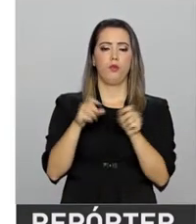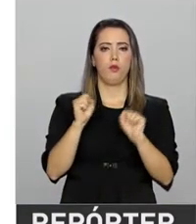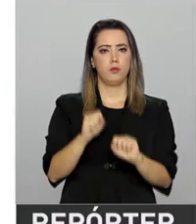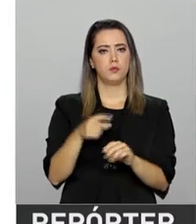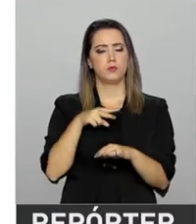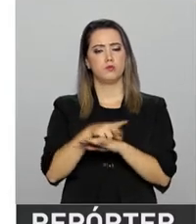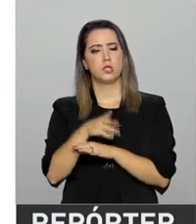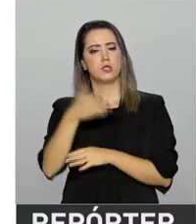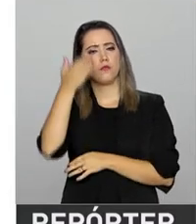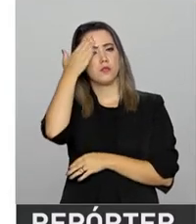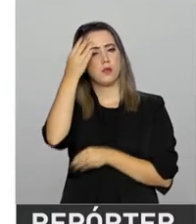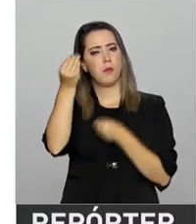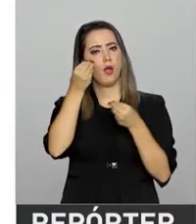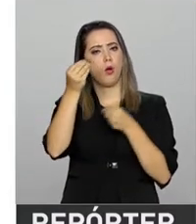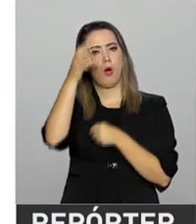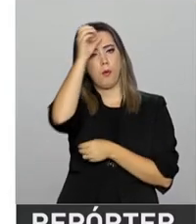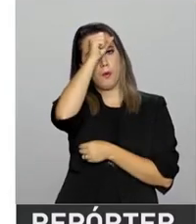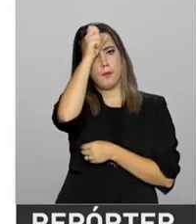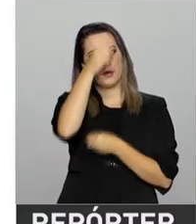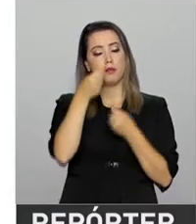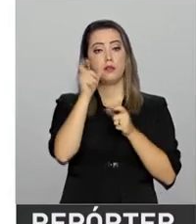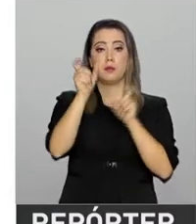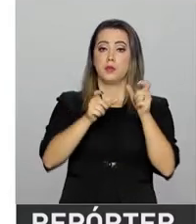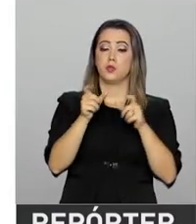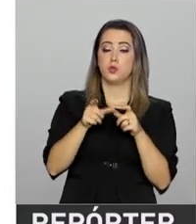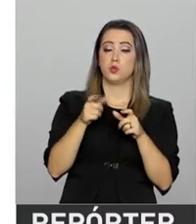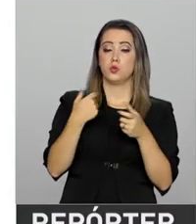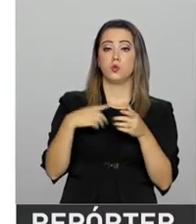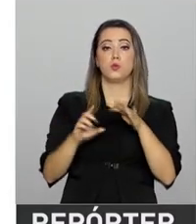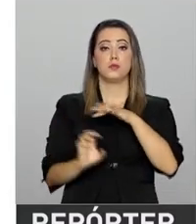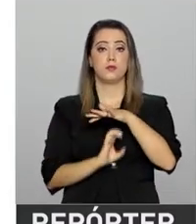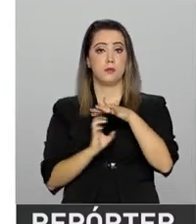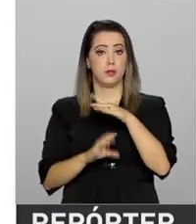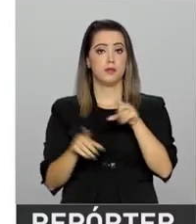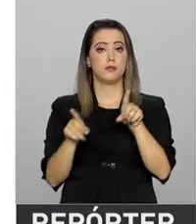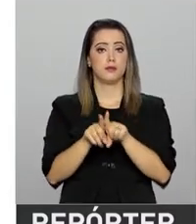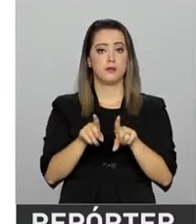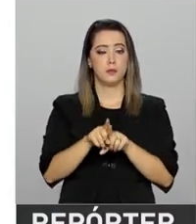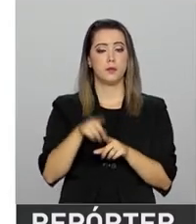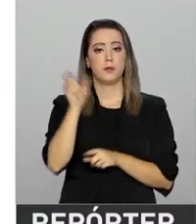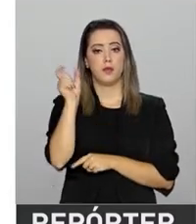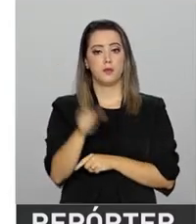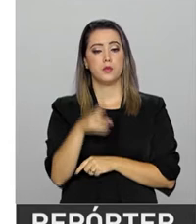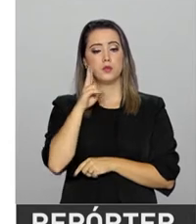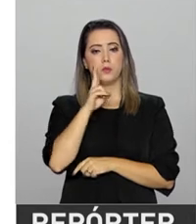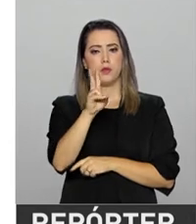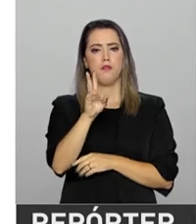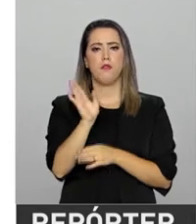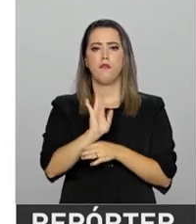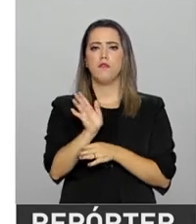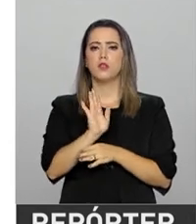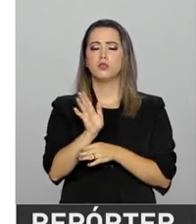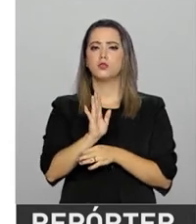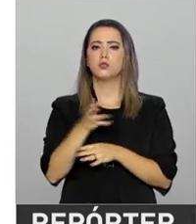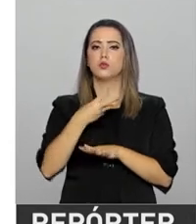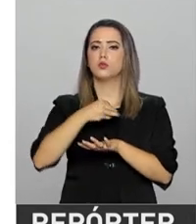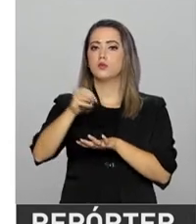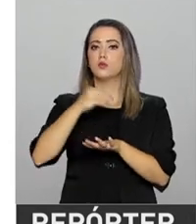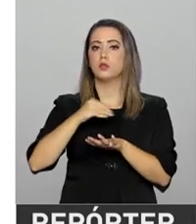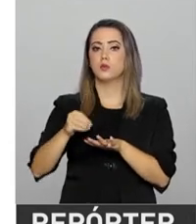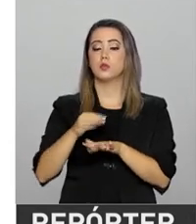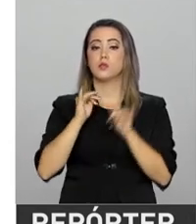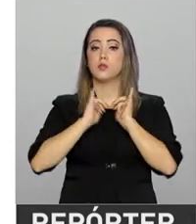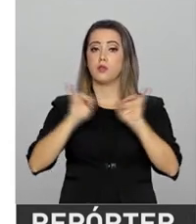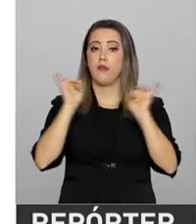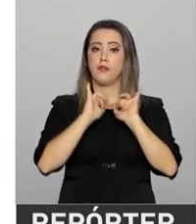e serviços relacionados às pessoas físicas e jurídicas o contribuinte encontra ainda vídeos informativos avisos importantes